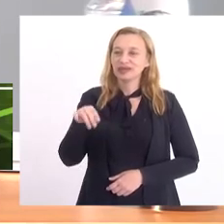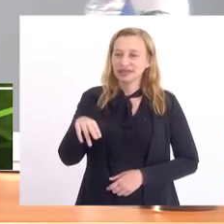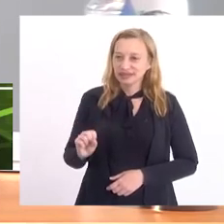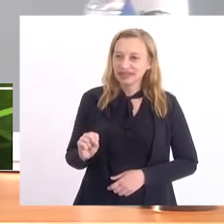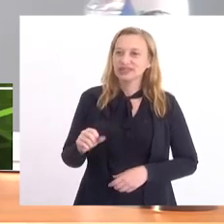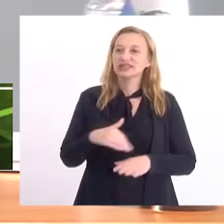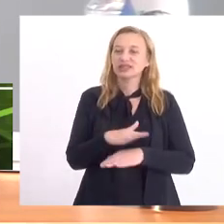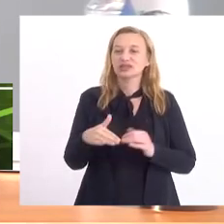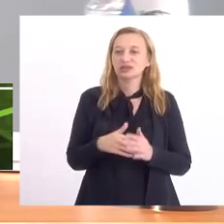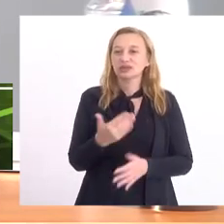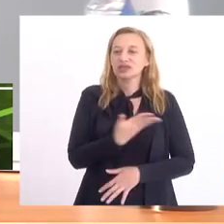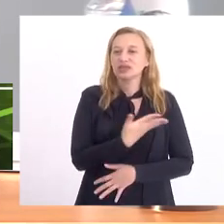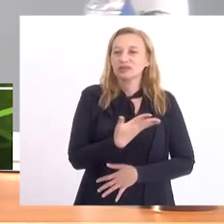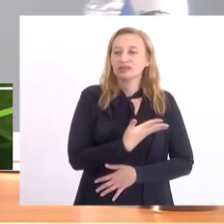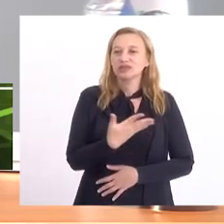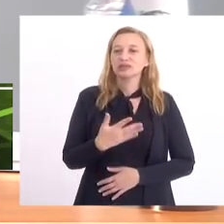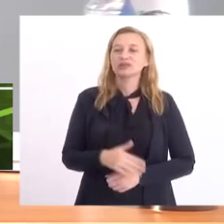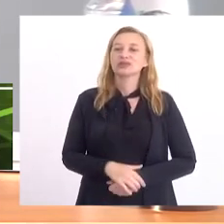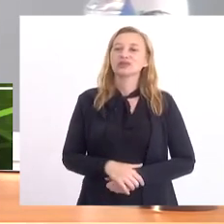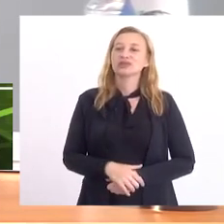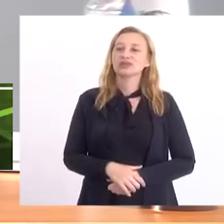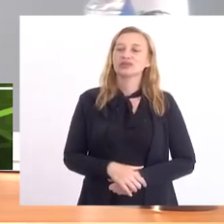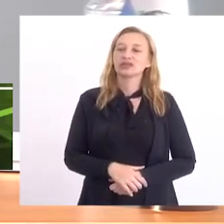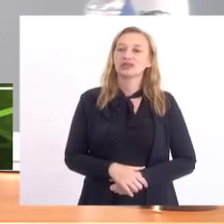senhoras e senhores, colegas do Degase,